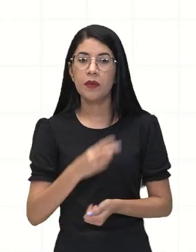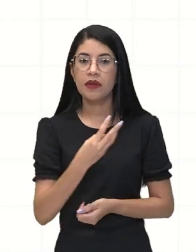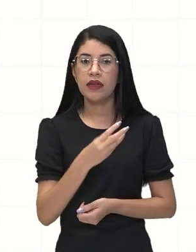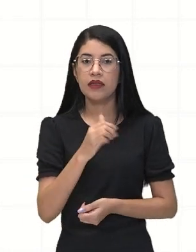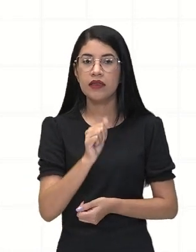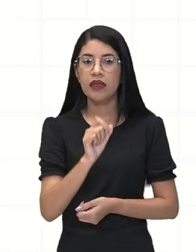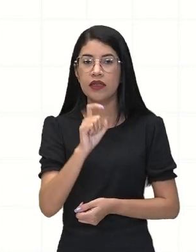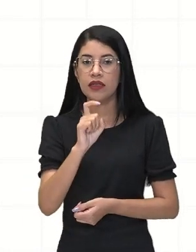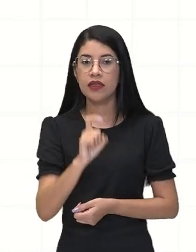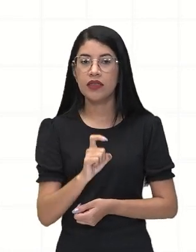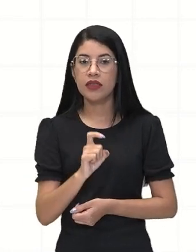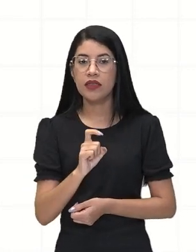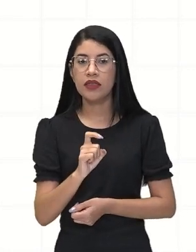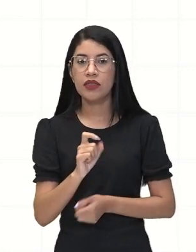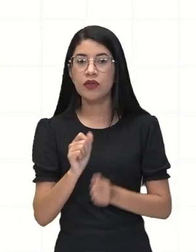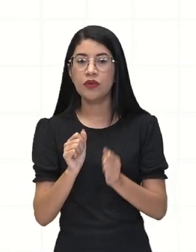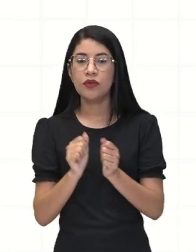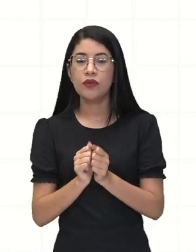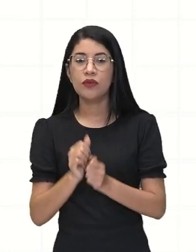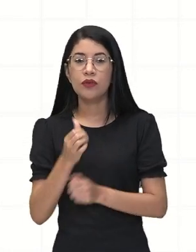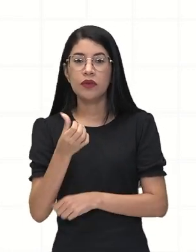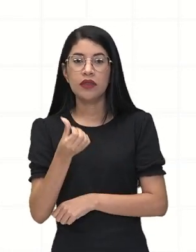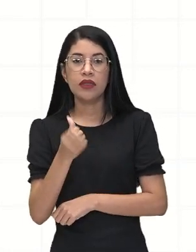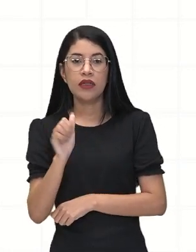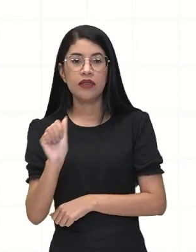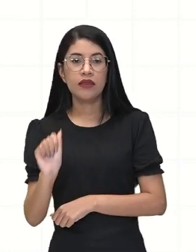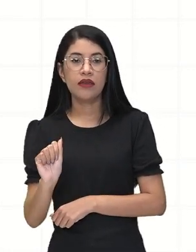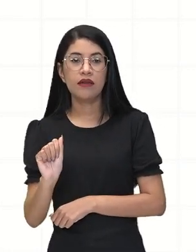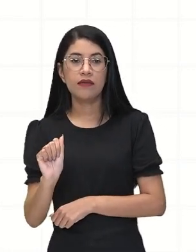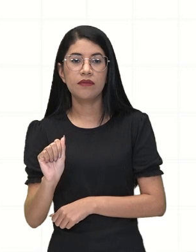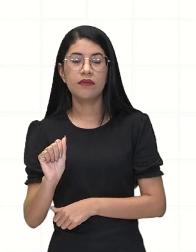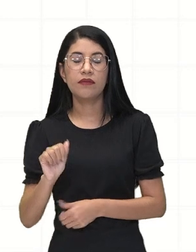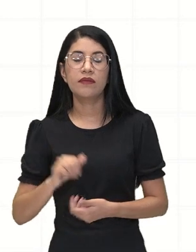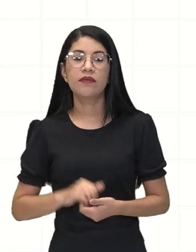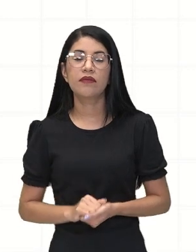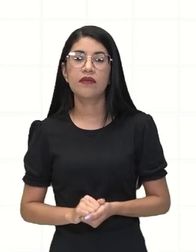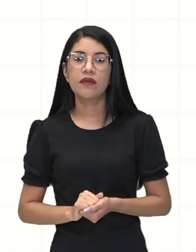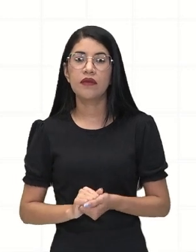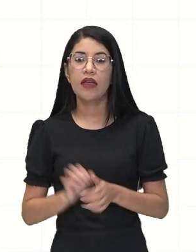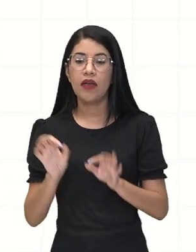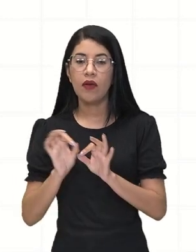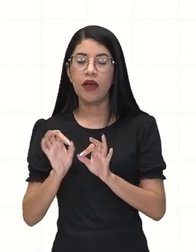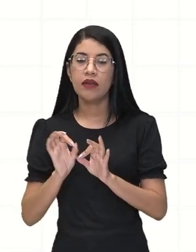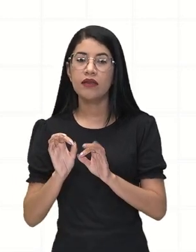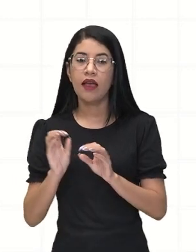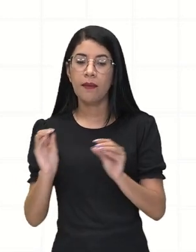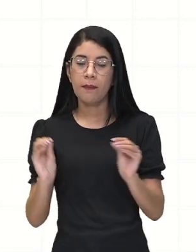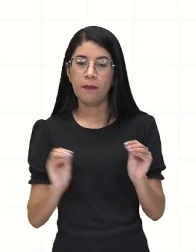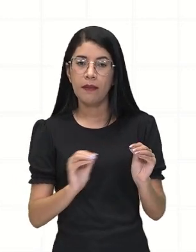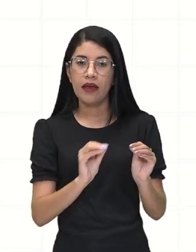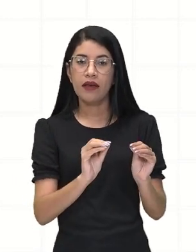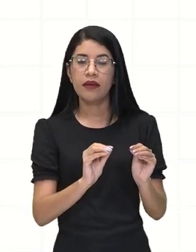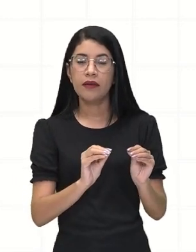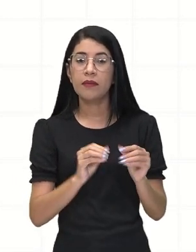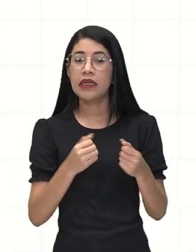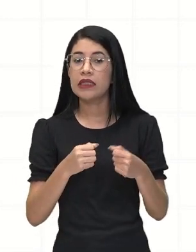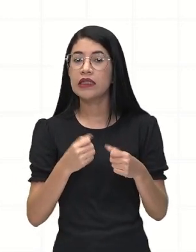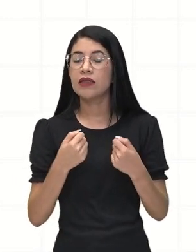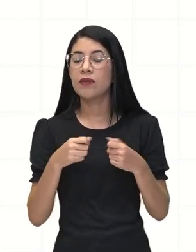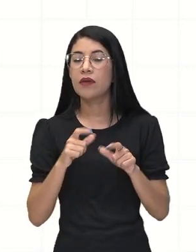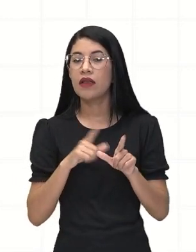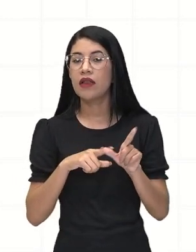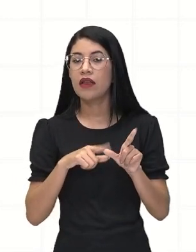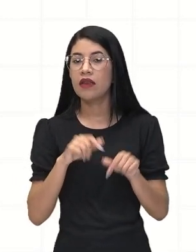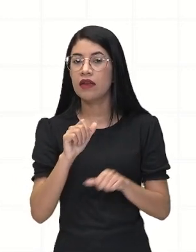3AX com 6A. Então, observe aí que os dois termos dependem da letra A aqui, ó, do número